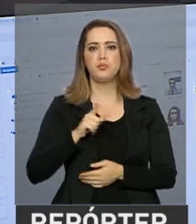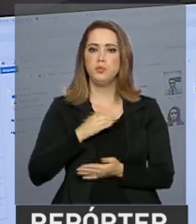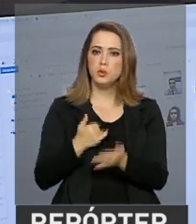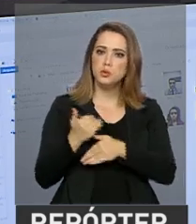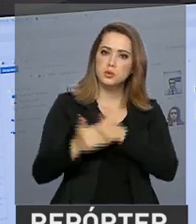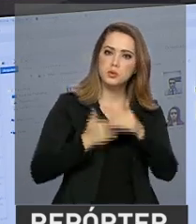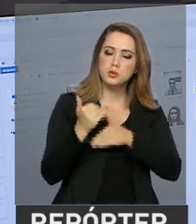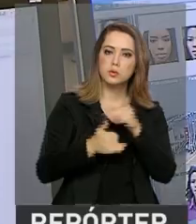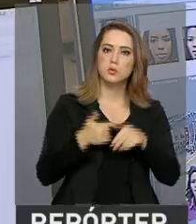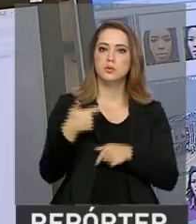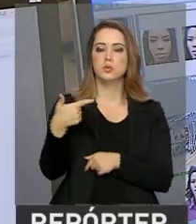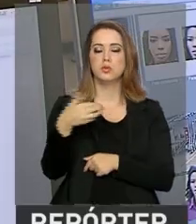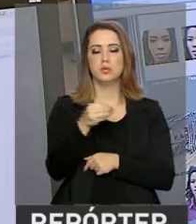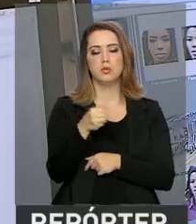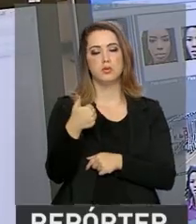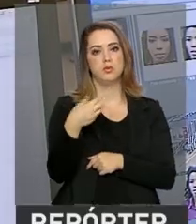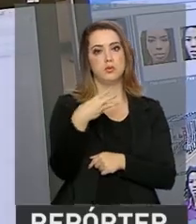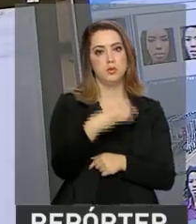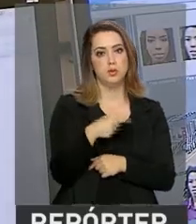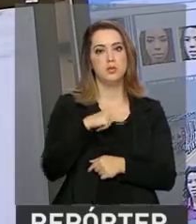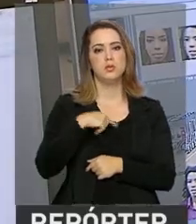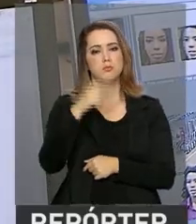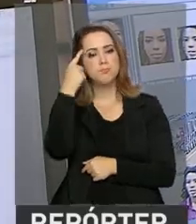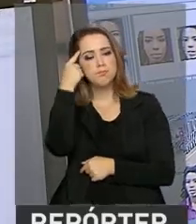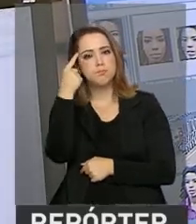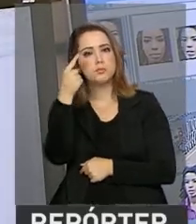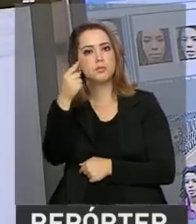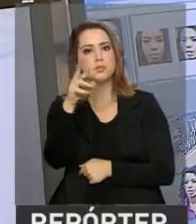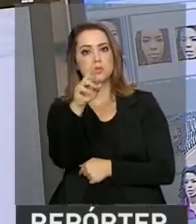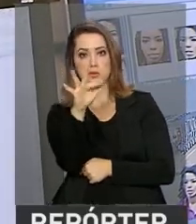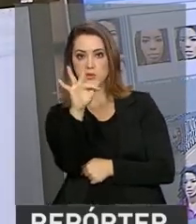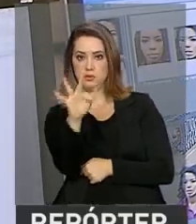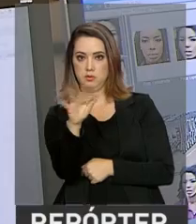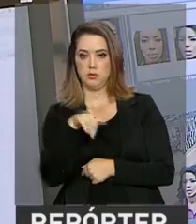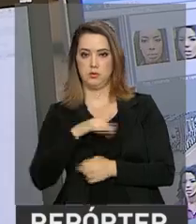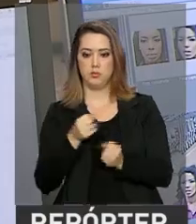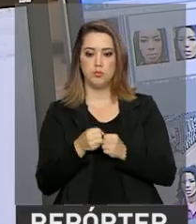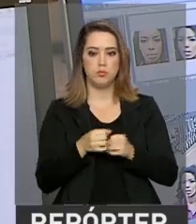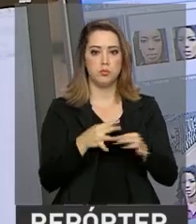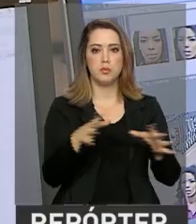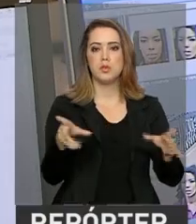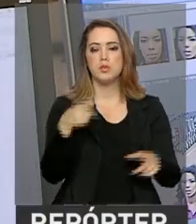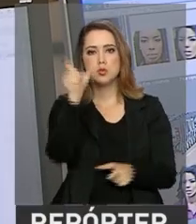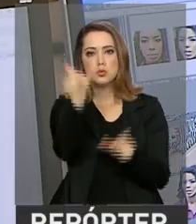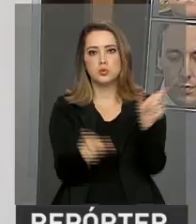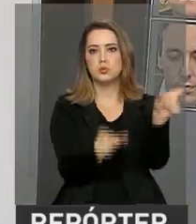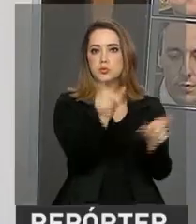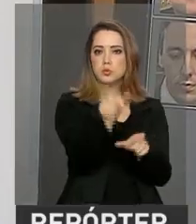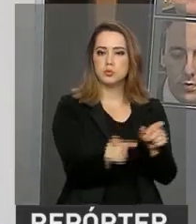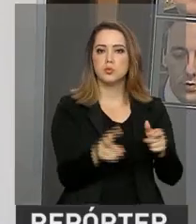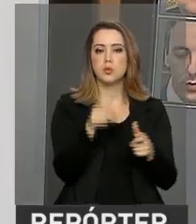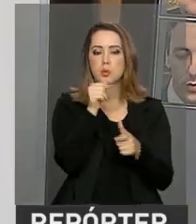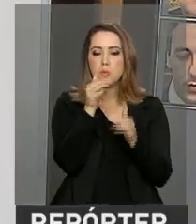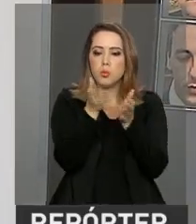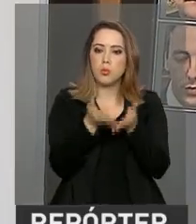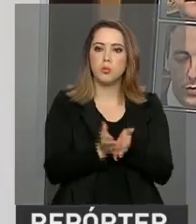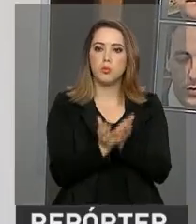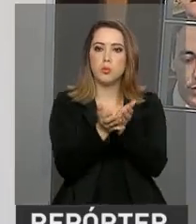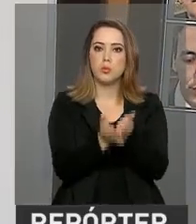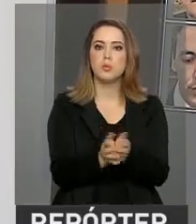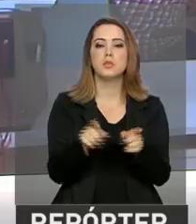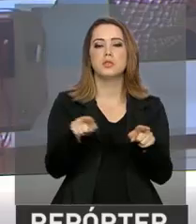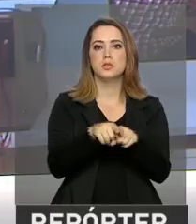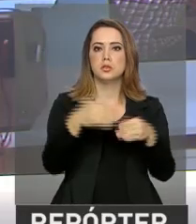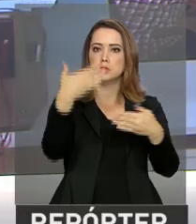em 2013. A ideia da Receita Federal é expandir o sistema para fiscalização de pessoas em portos e fronteiras